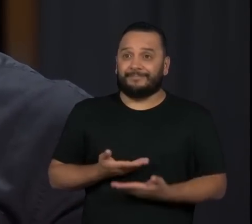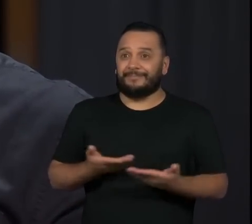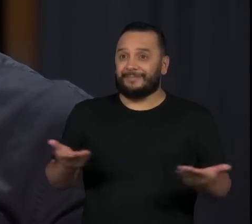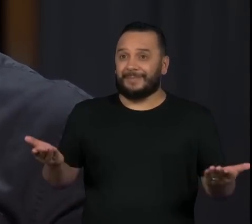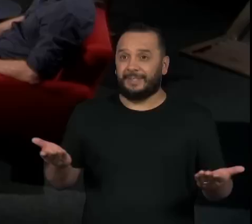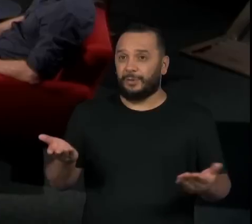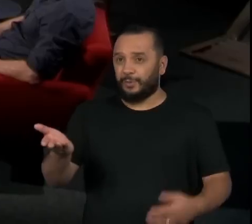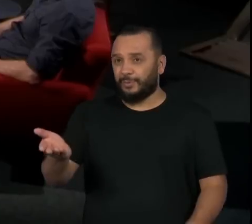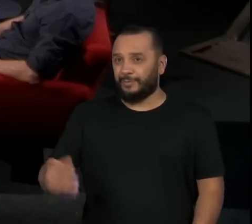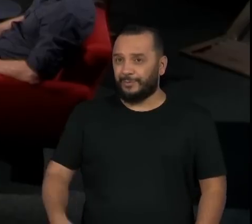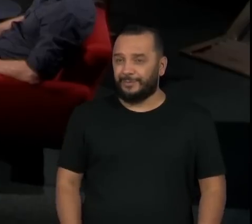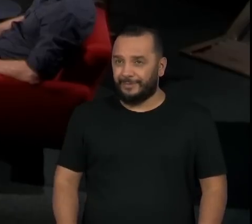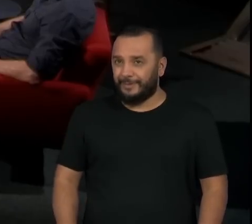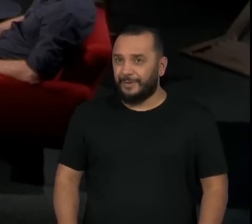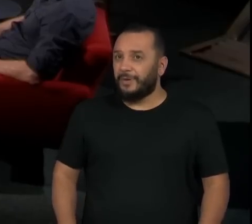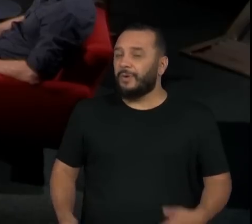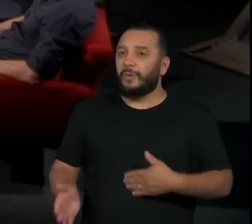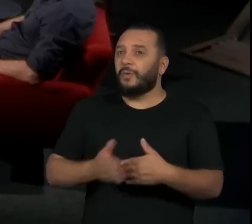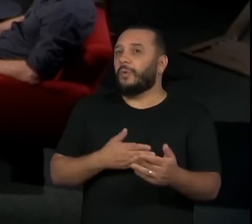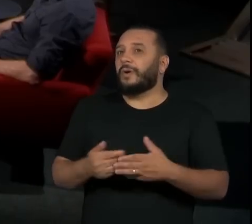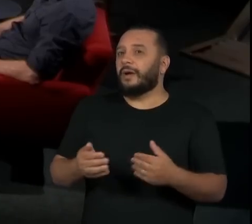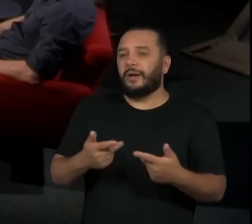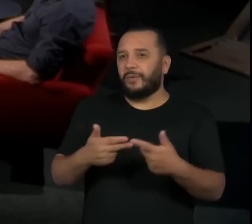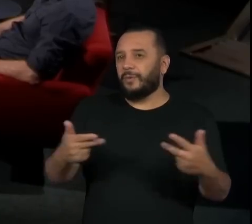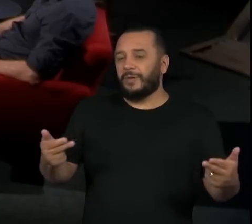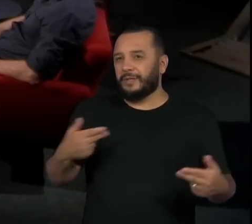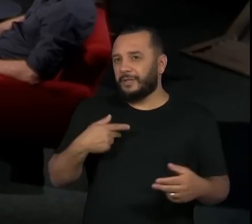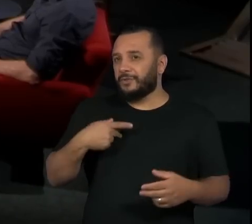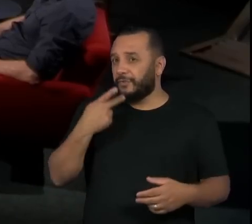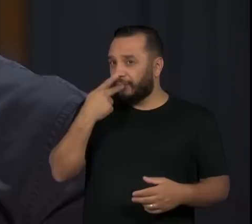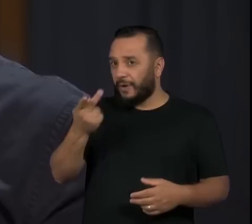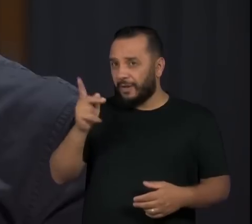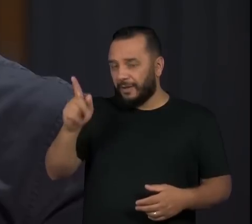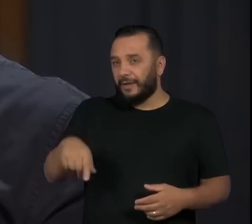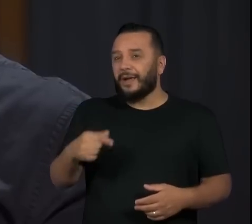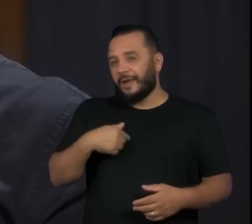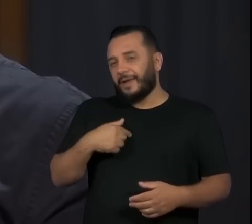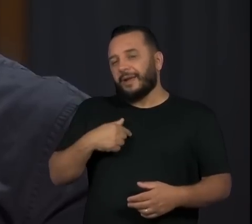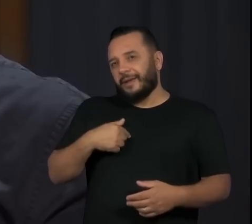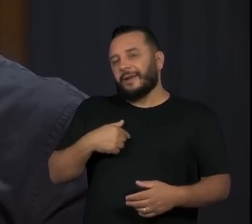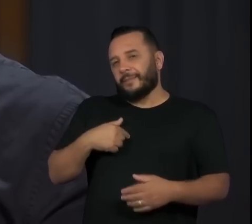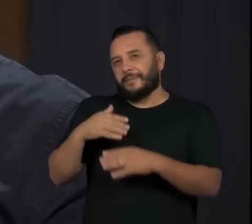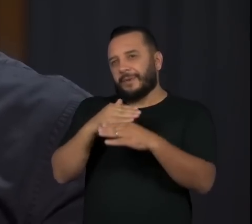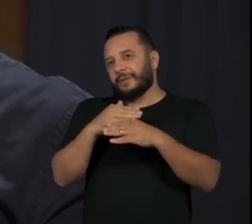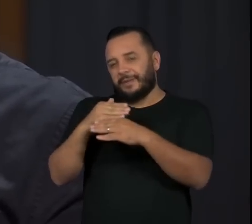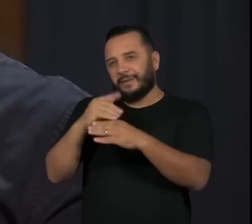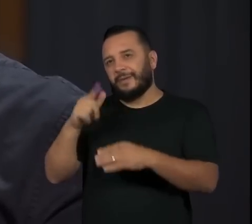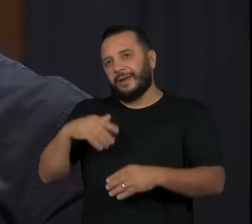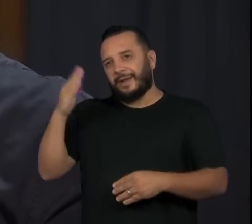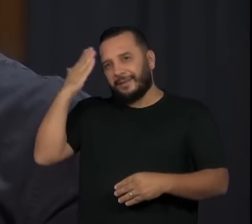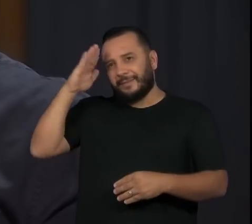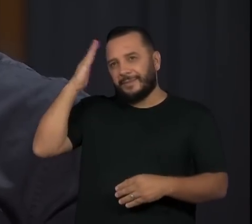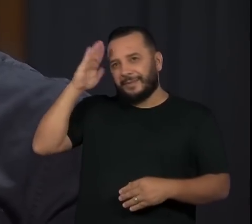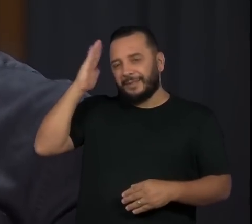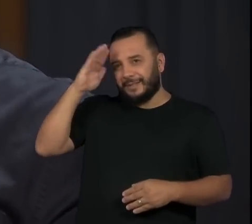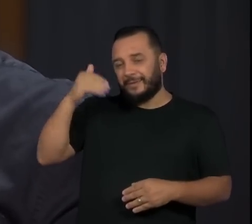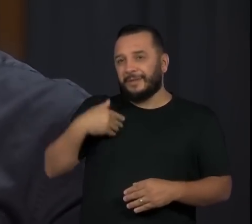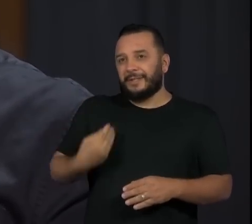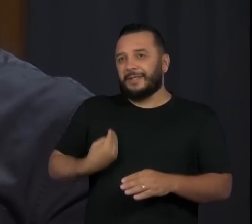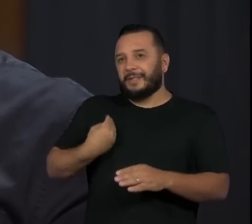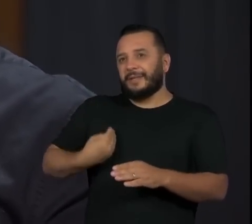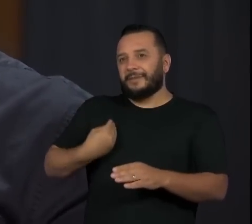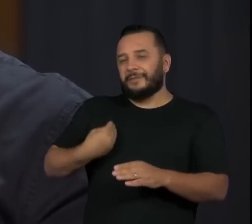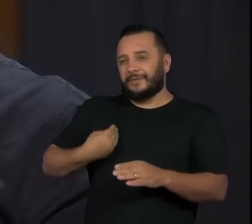É isso. Qualquer coisa que a gente fale é código, é padrão, é interpretação. E a vida é o que existe